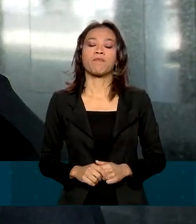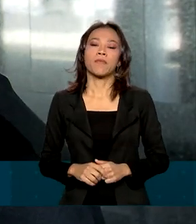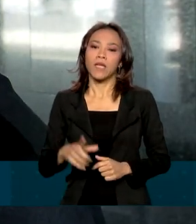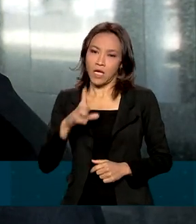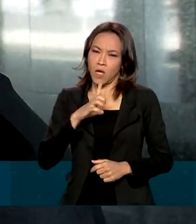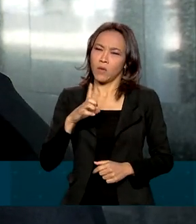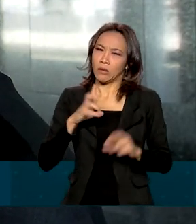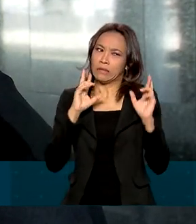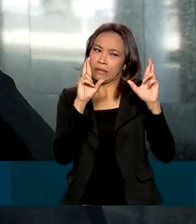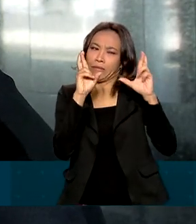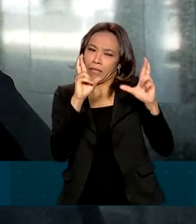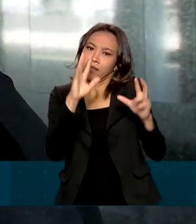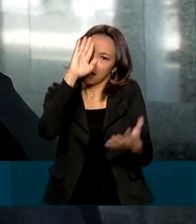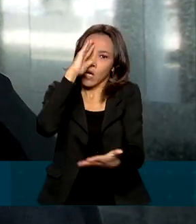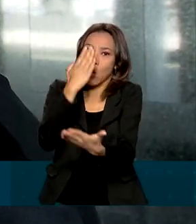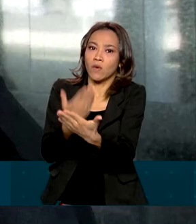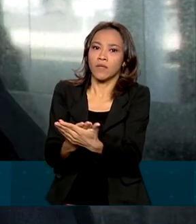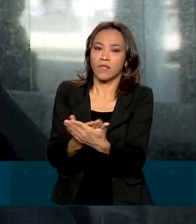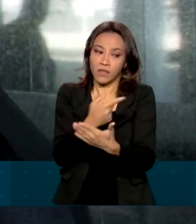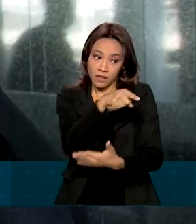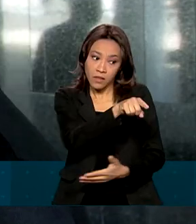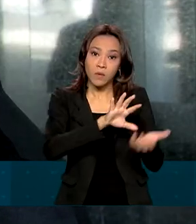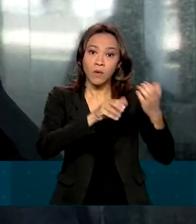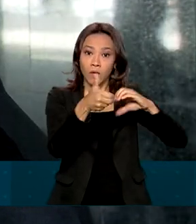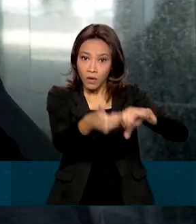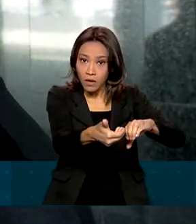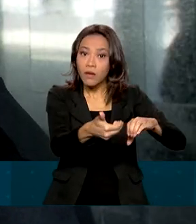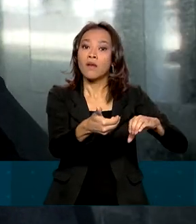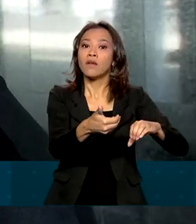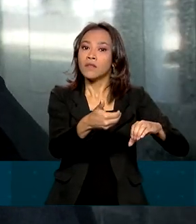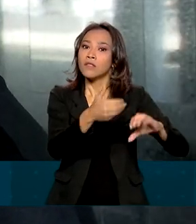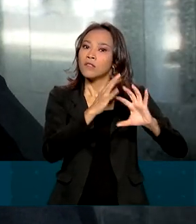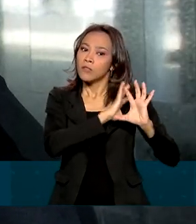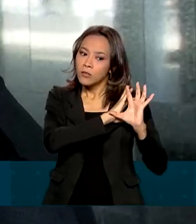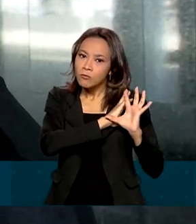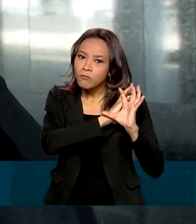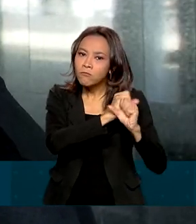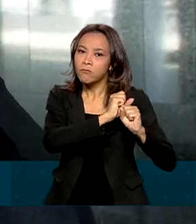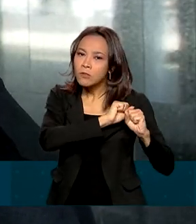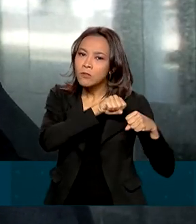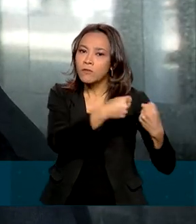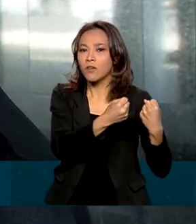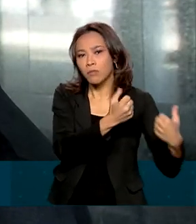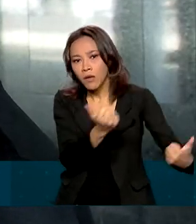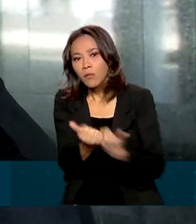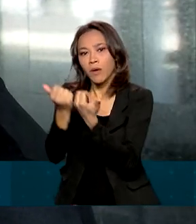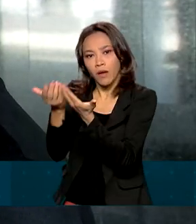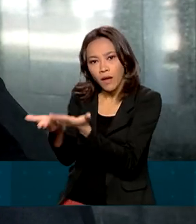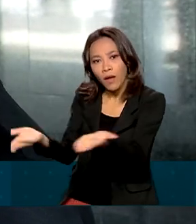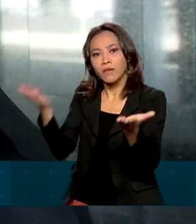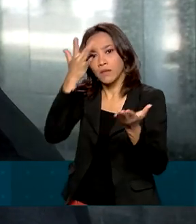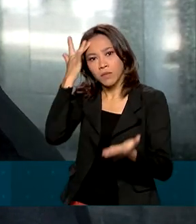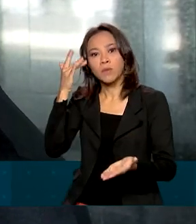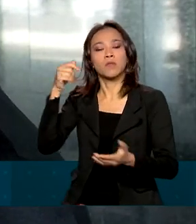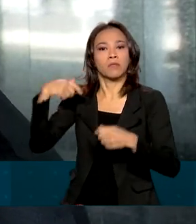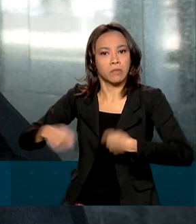eu tenho muita esperança e confiança que o Congresso Nacional some esforço para atender esses brasileiros mais necessitados.